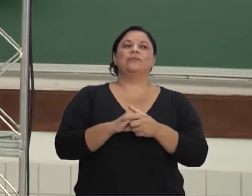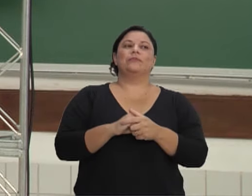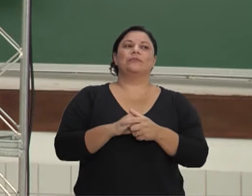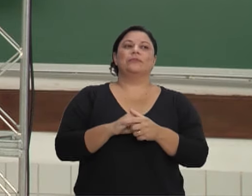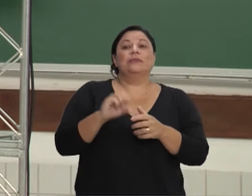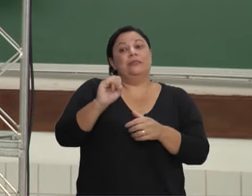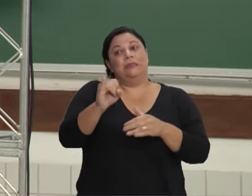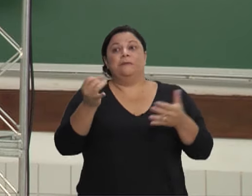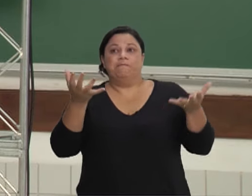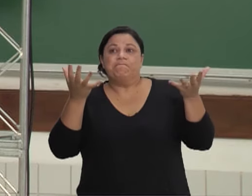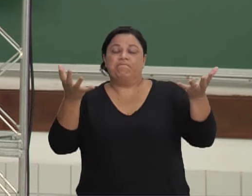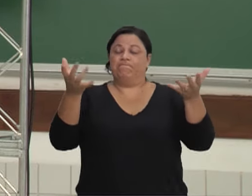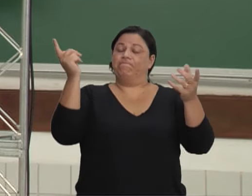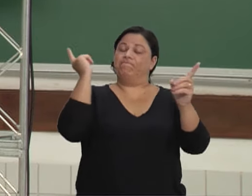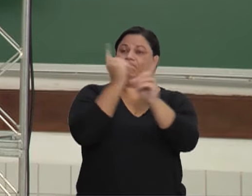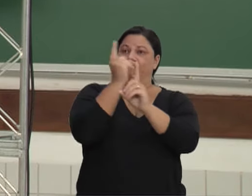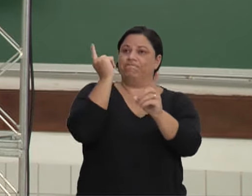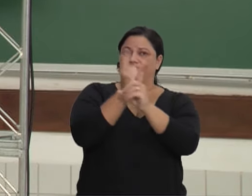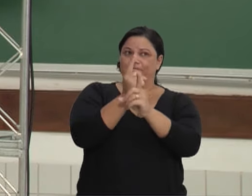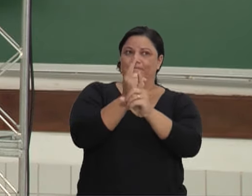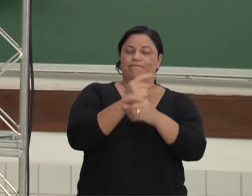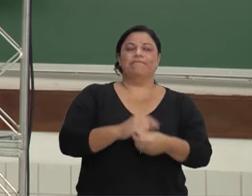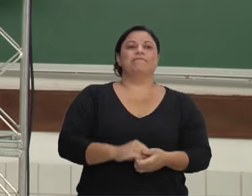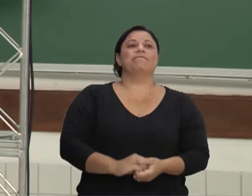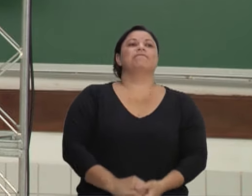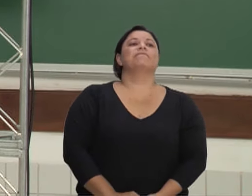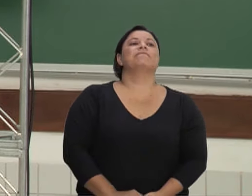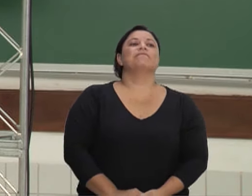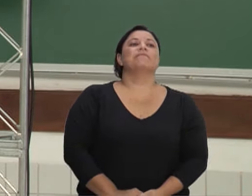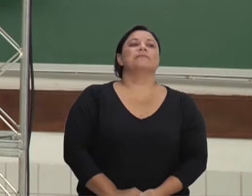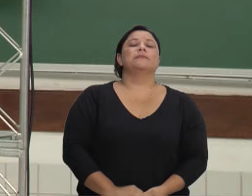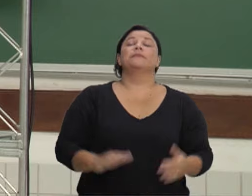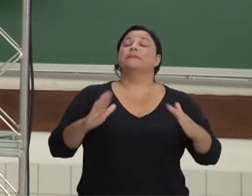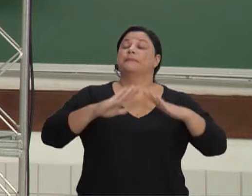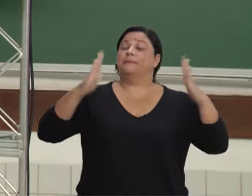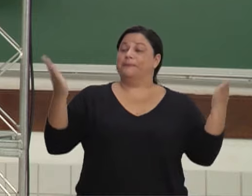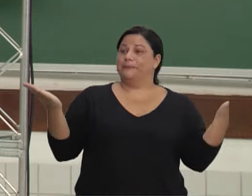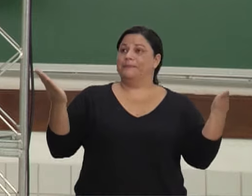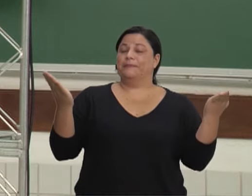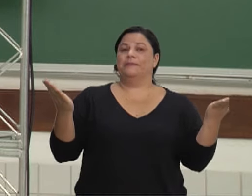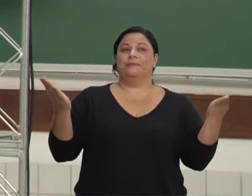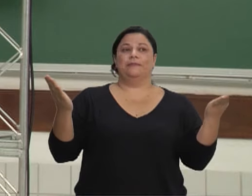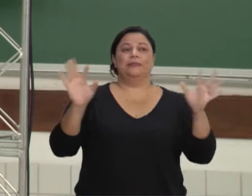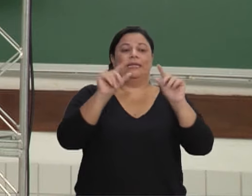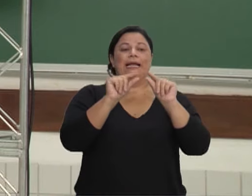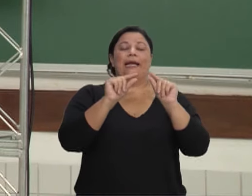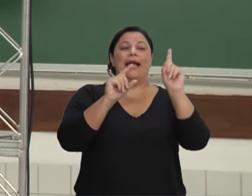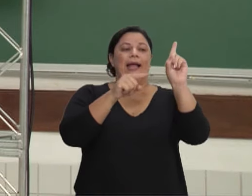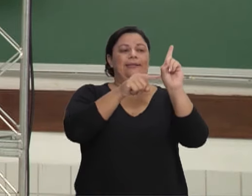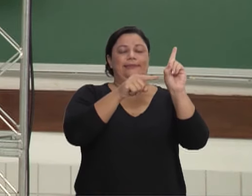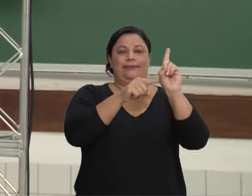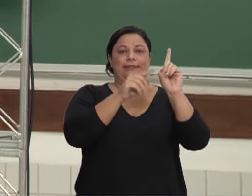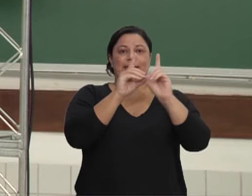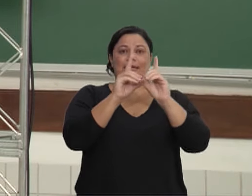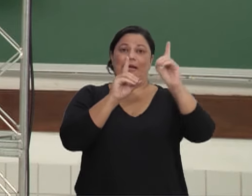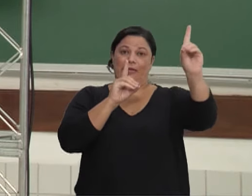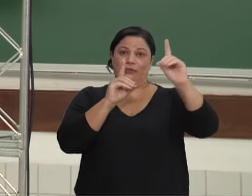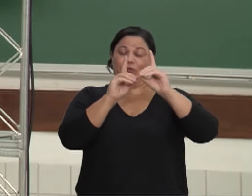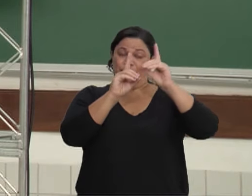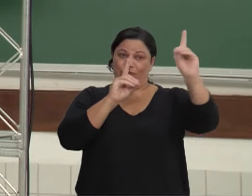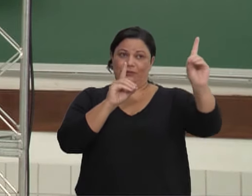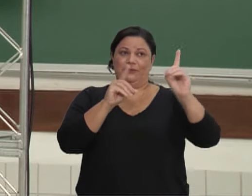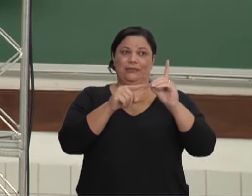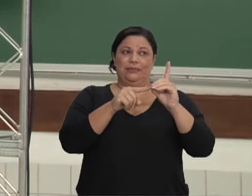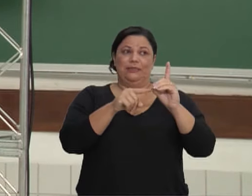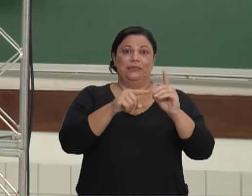enfim, precisar encontrar. Então, tem que a distância vai ser dada pelo módulo.